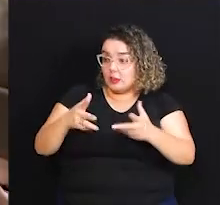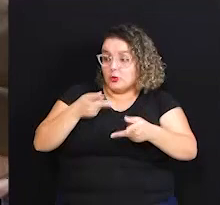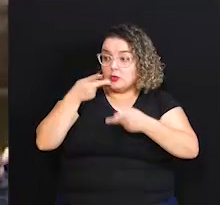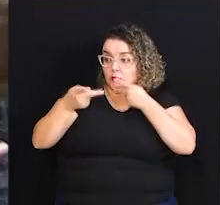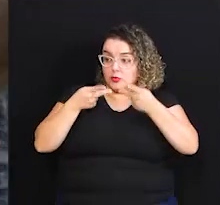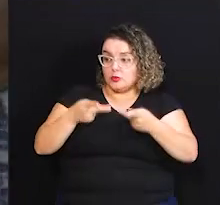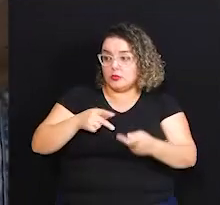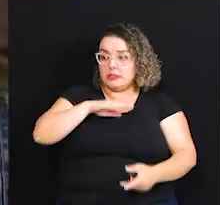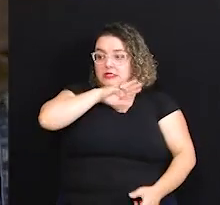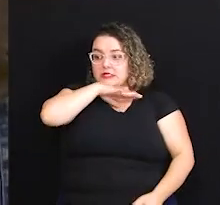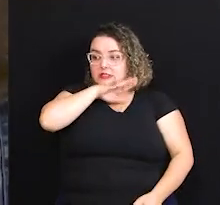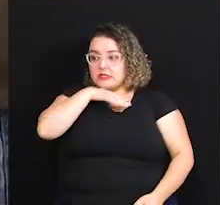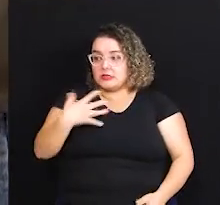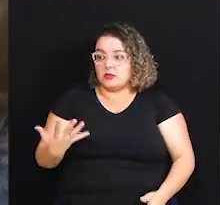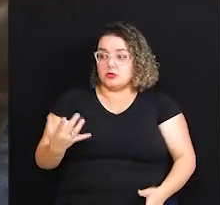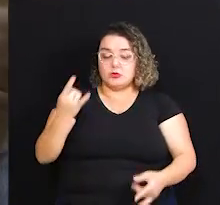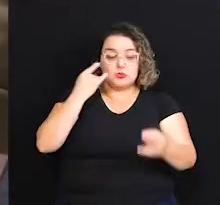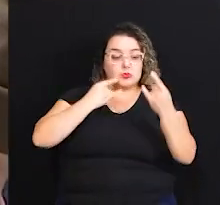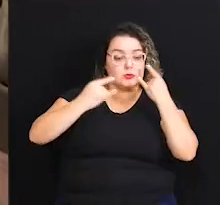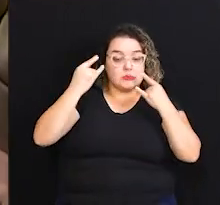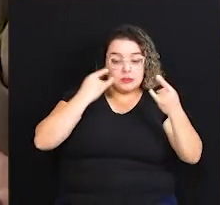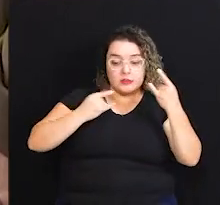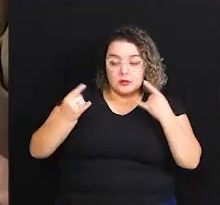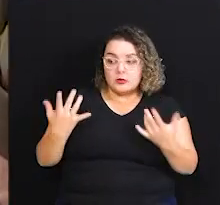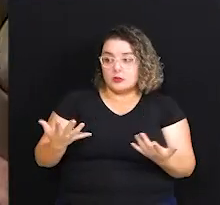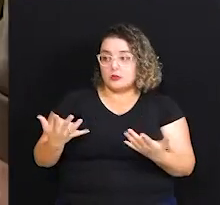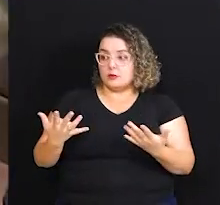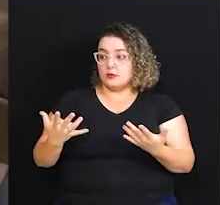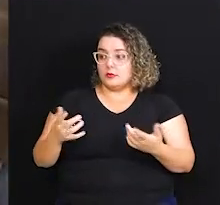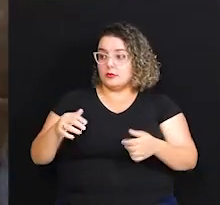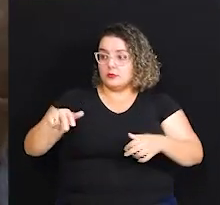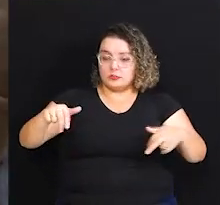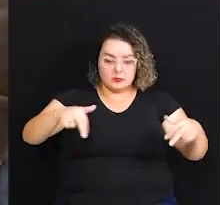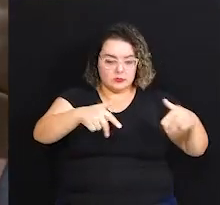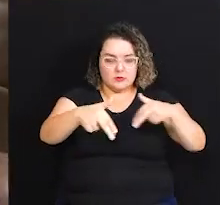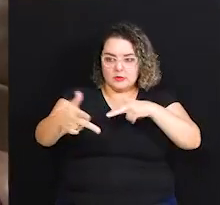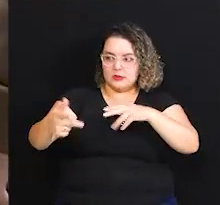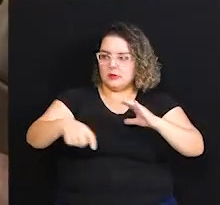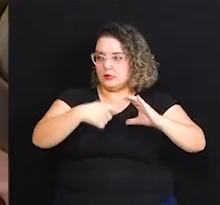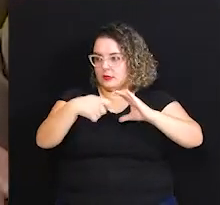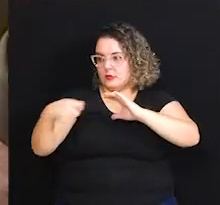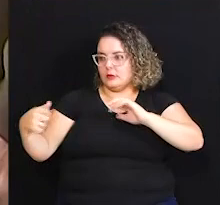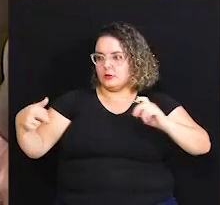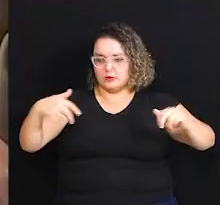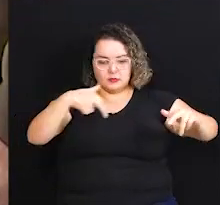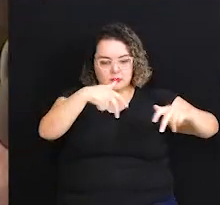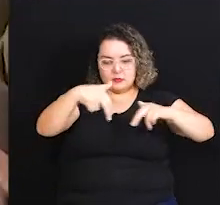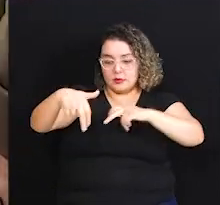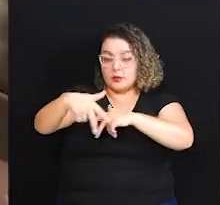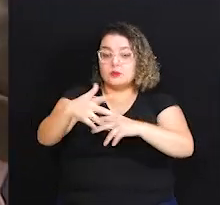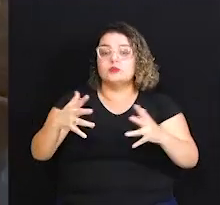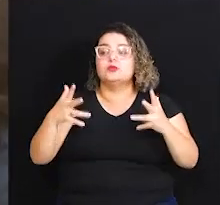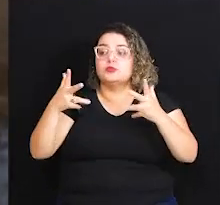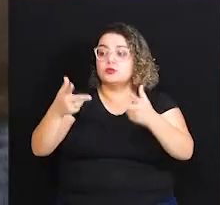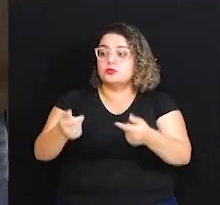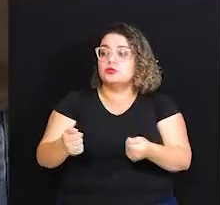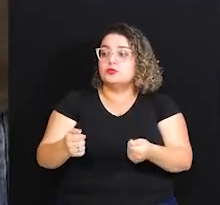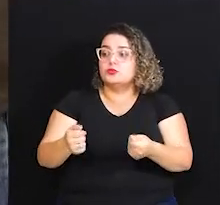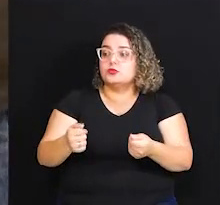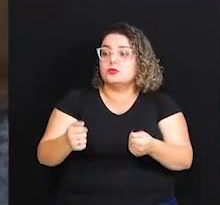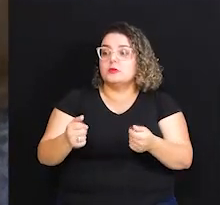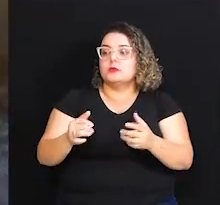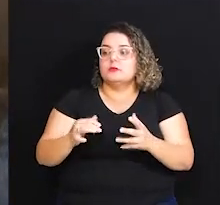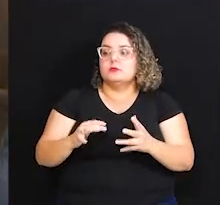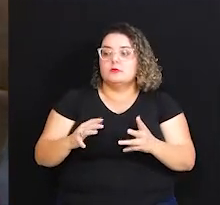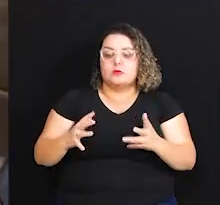esses animais, essas atrações, o pessoal caminhando, enquanto a gente está gravando aqui o pessoal está passando caminhando, tudo isso está rodeado de